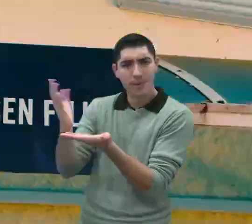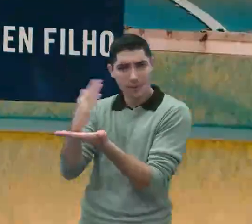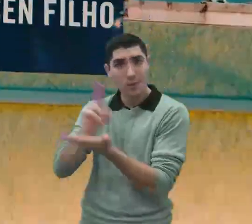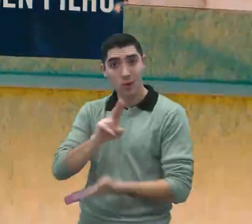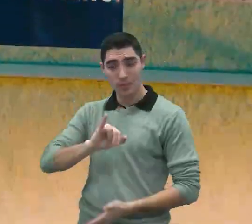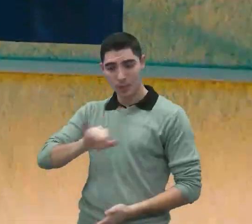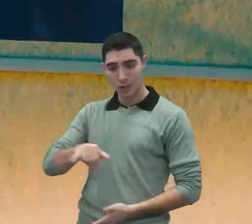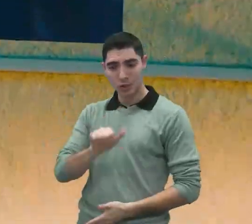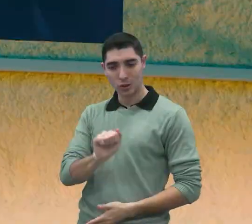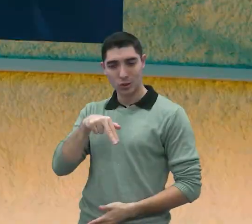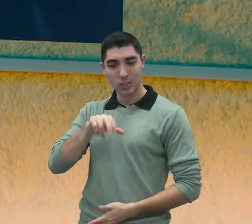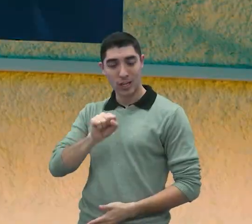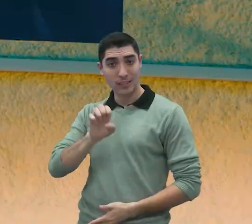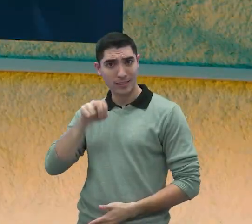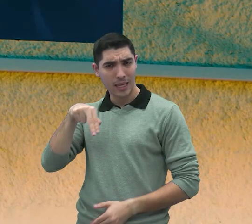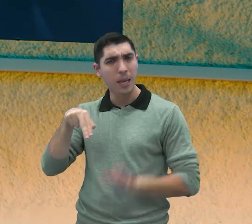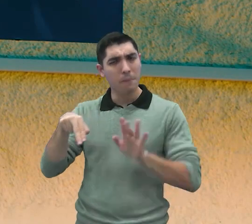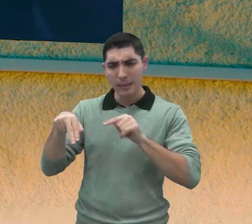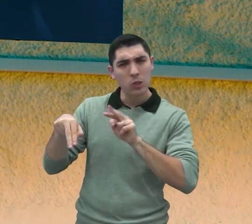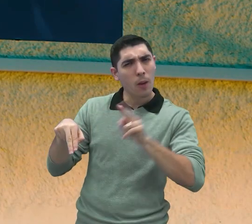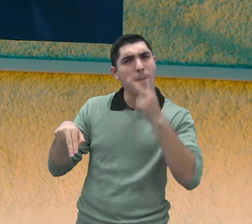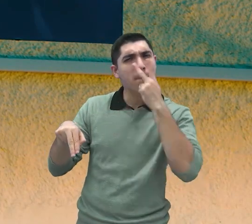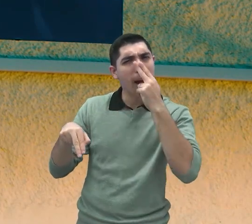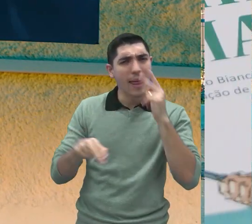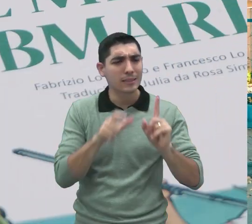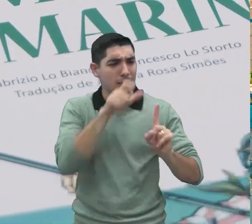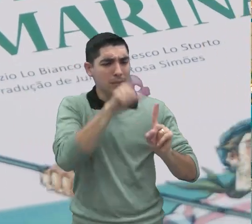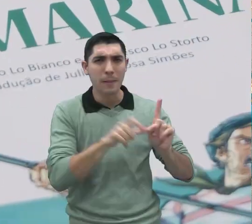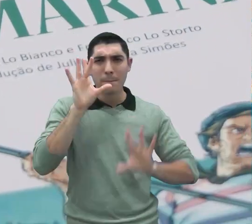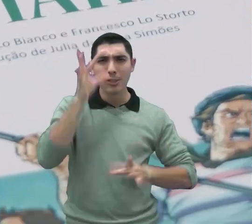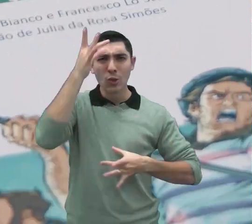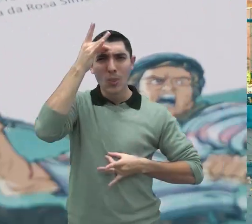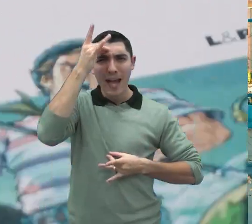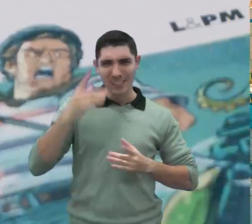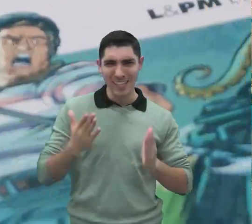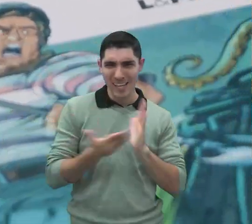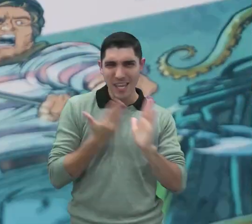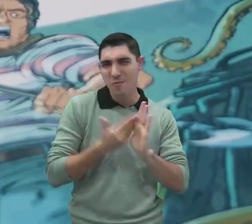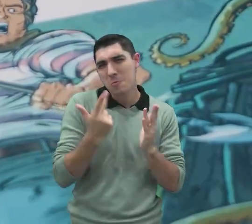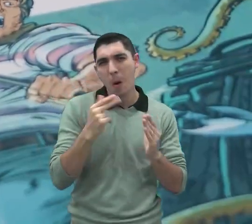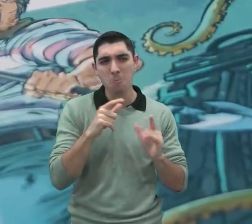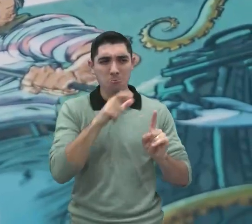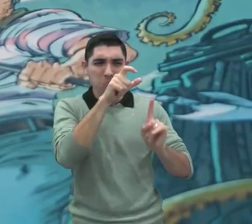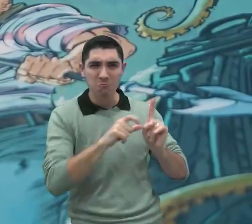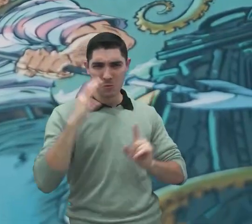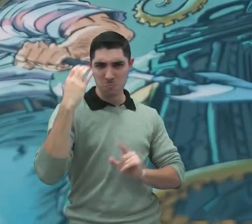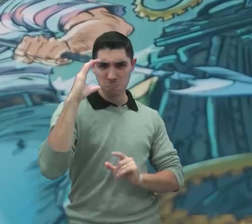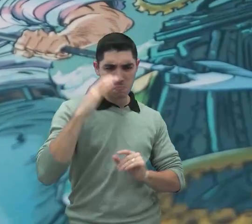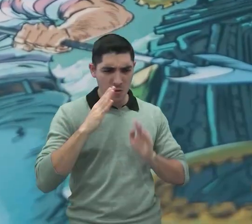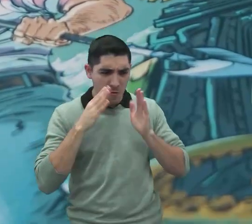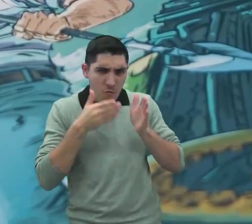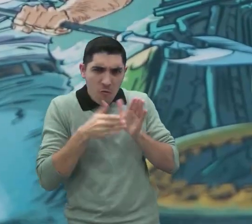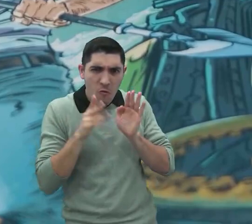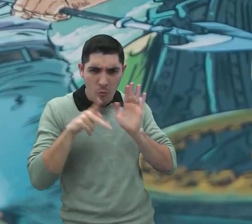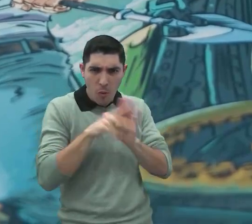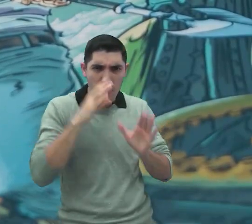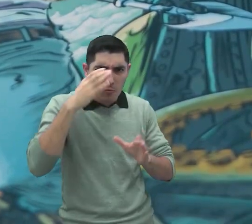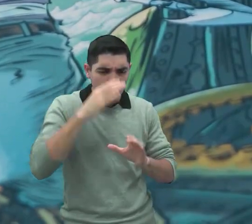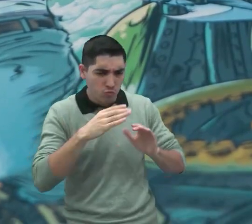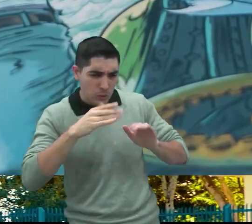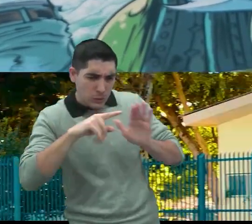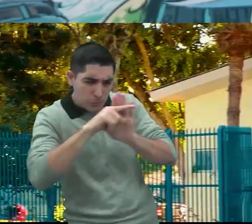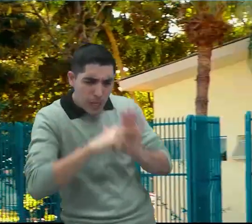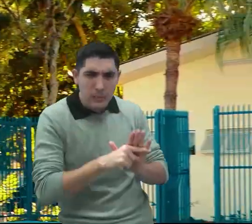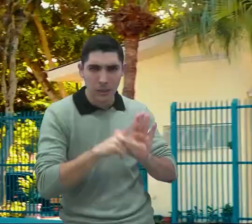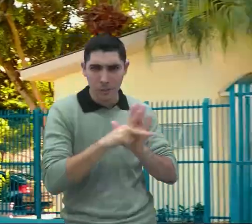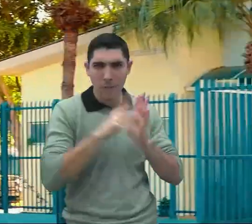pelo nome Jansen poderia até ser um personagem dessa história. Um cientista holandês ou um marinheiro de algum lugar da Europa,